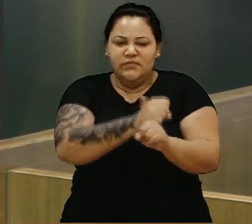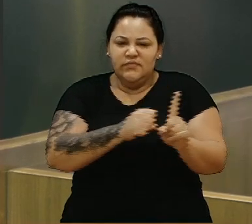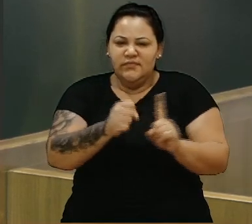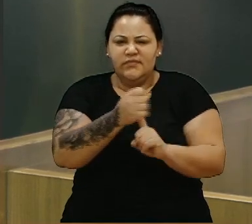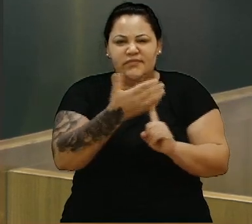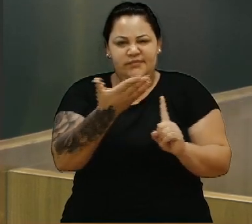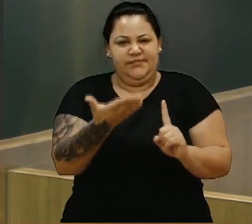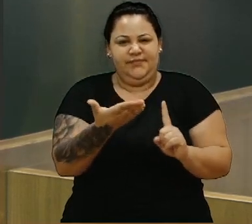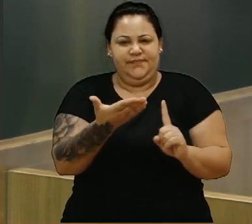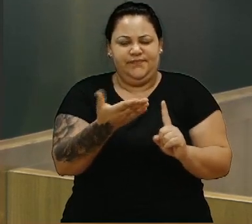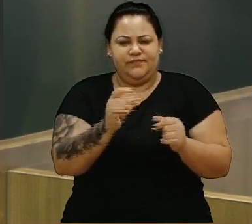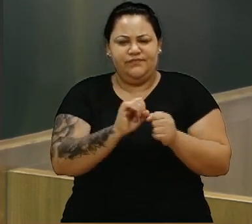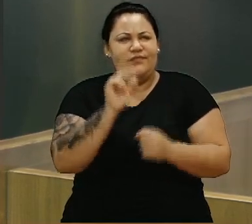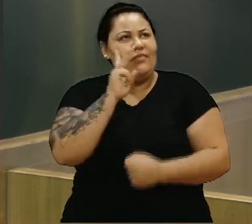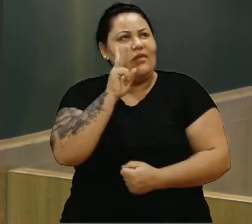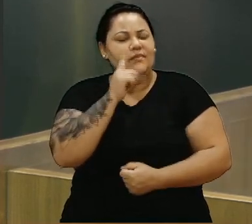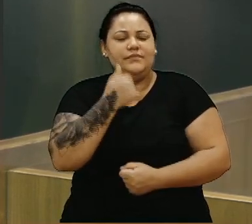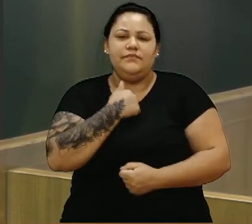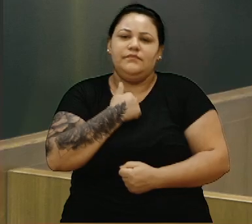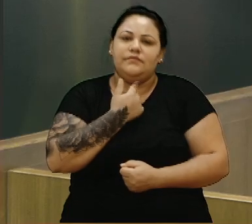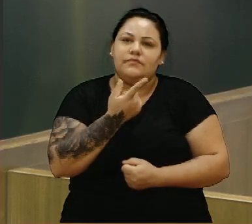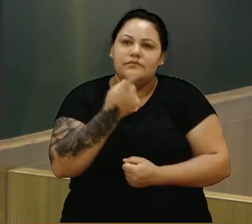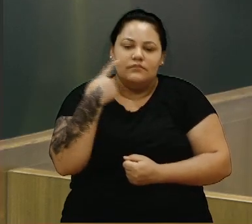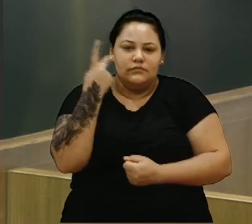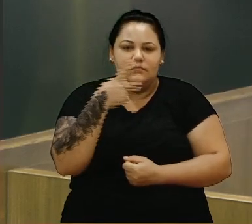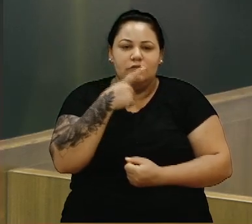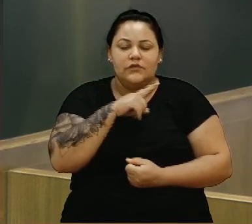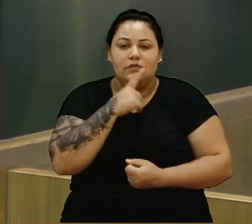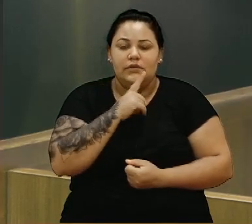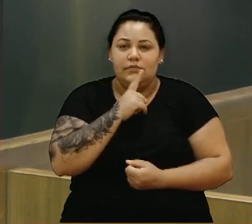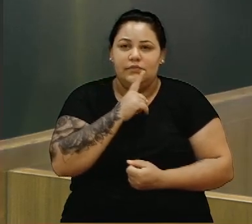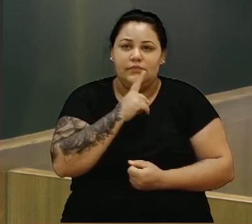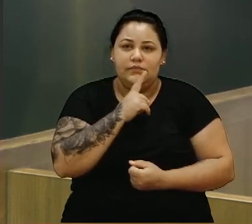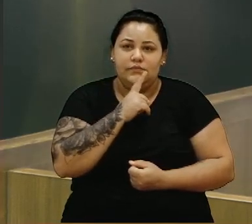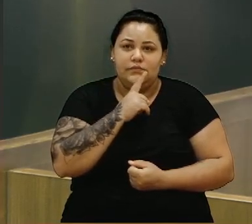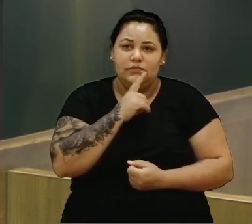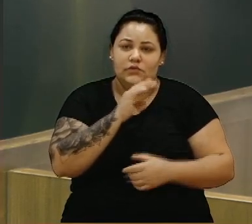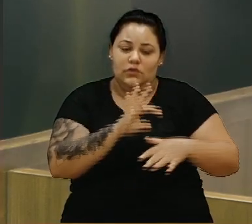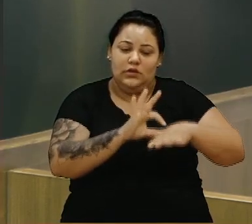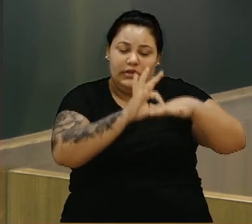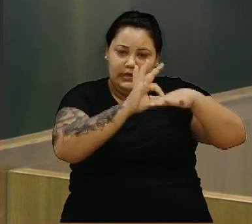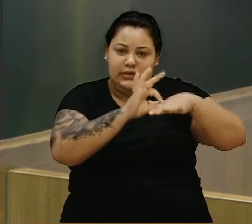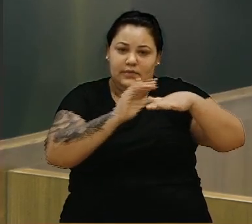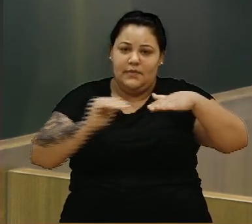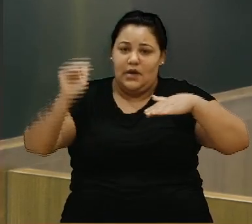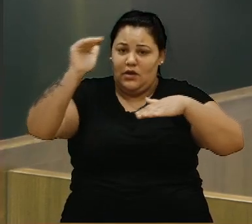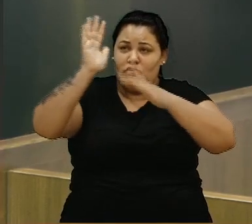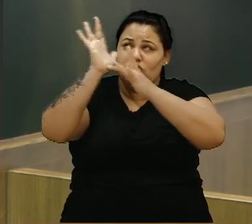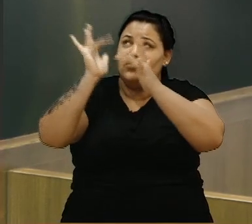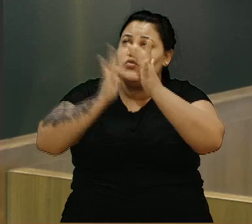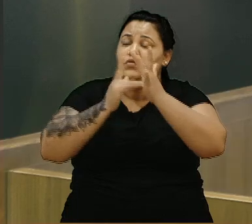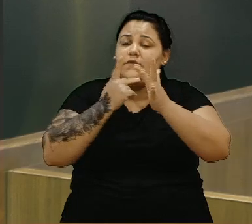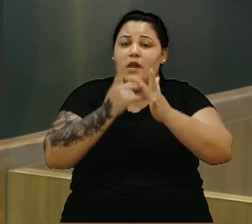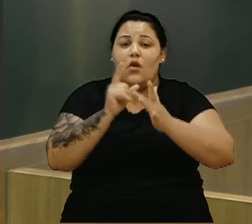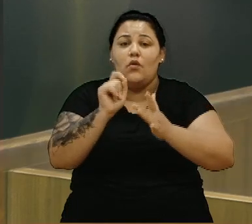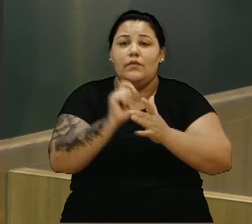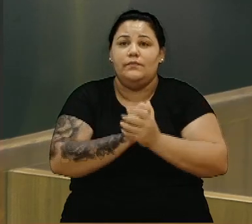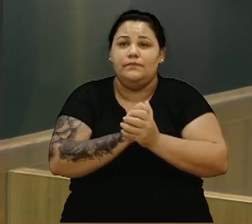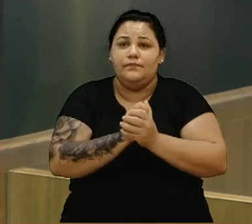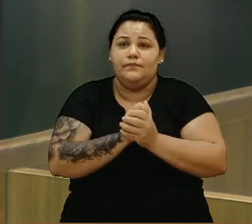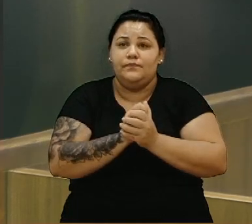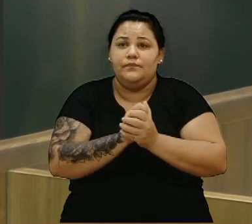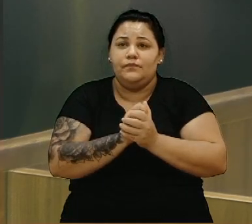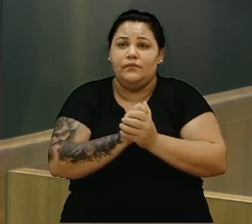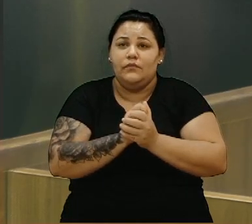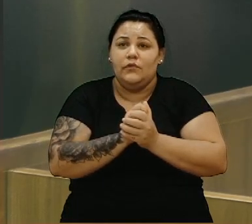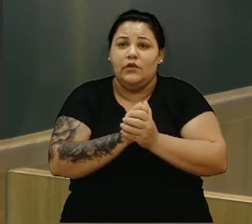Isso faz me lembrar, vereador Caleb, daquela passagem que o nosso líder maior, Jesus, falou. Vocês colocam